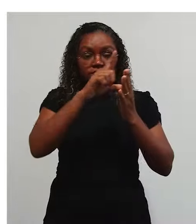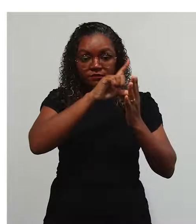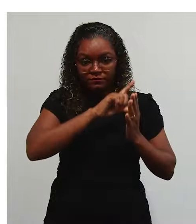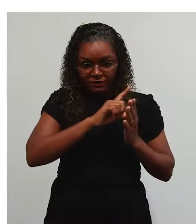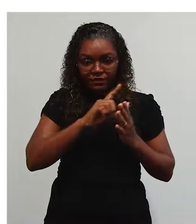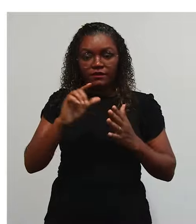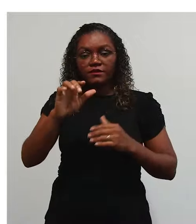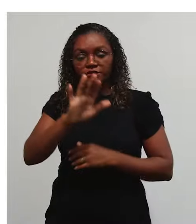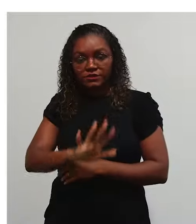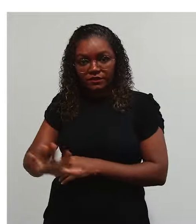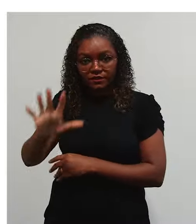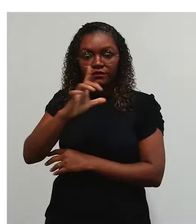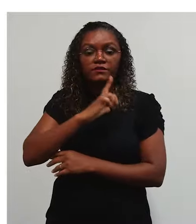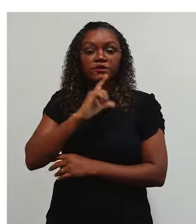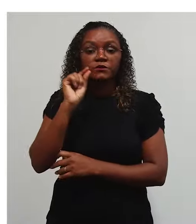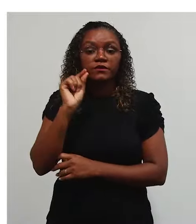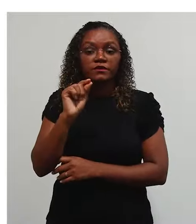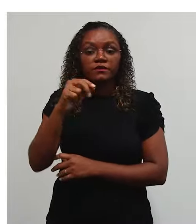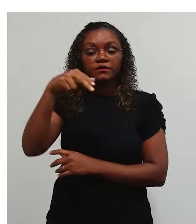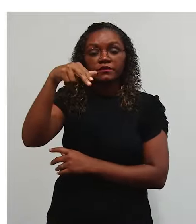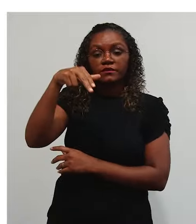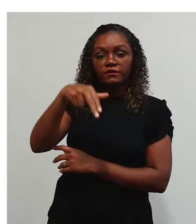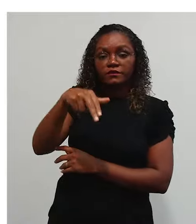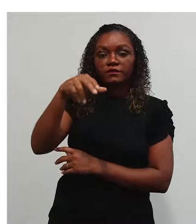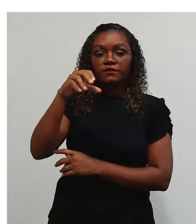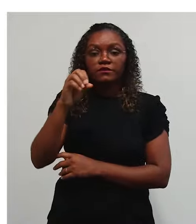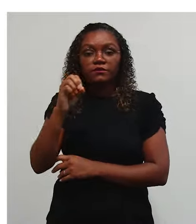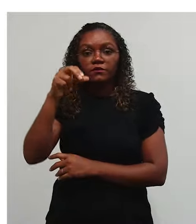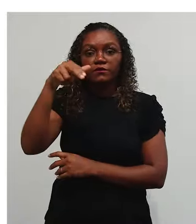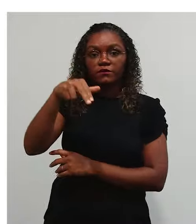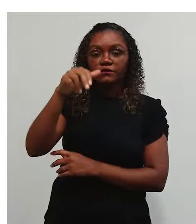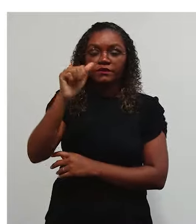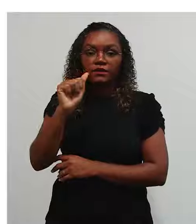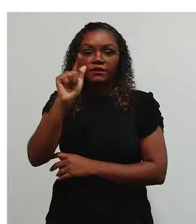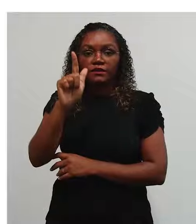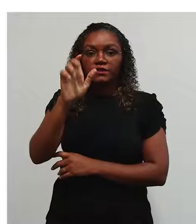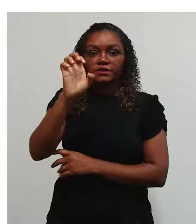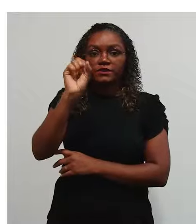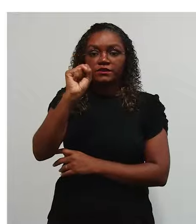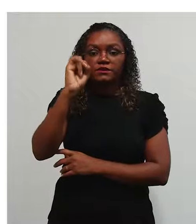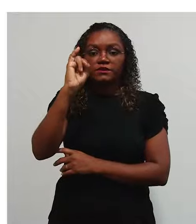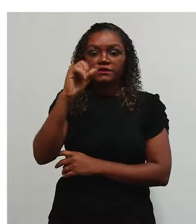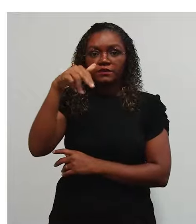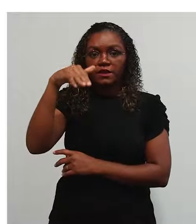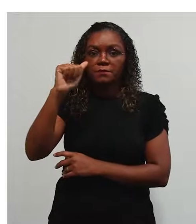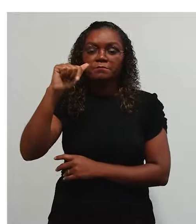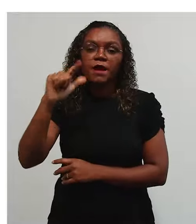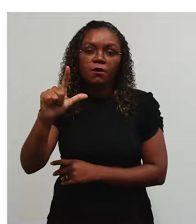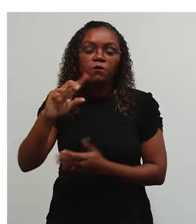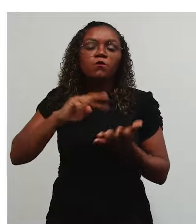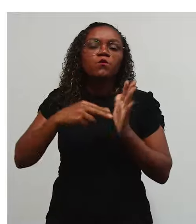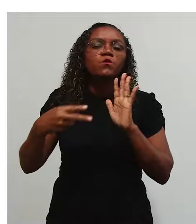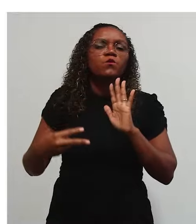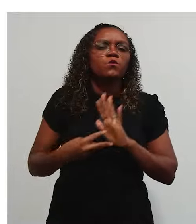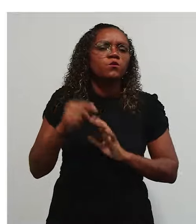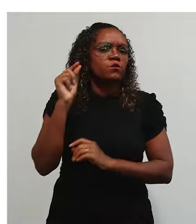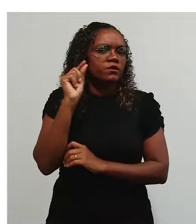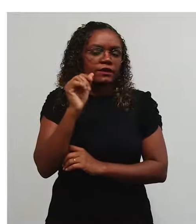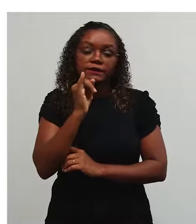anterioridade geral a gente tem a chamada anterioridade nonagesimal ou seja